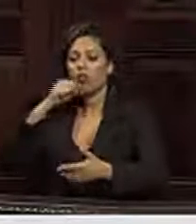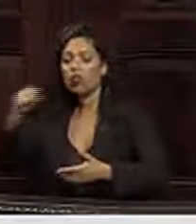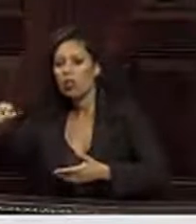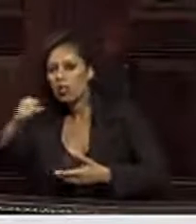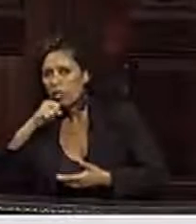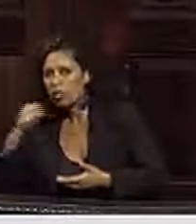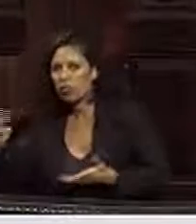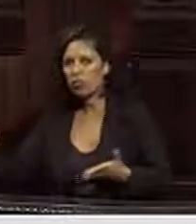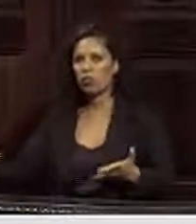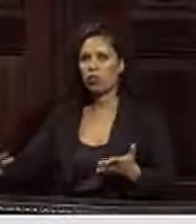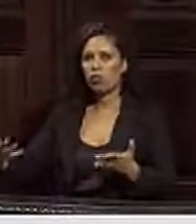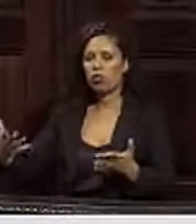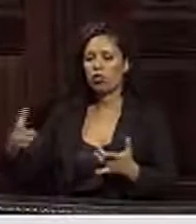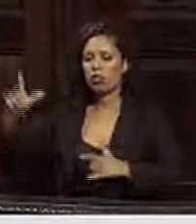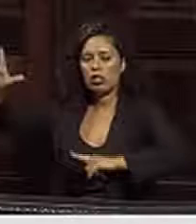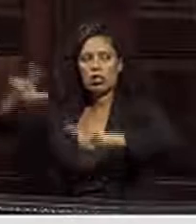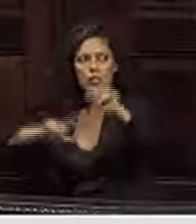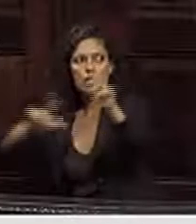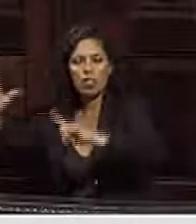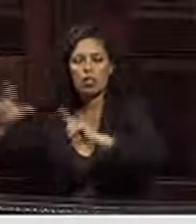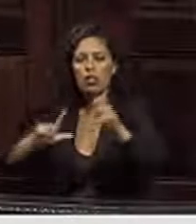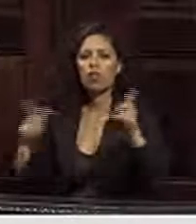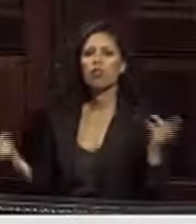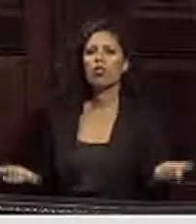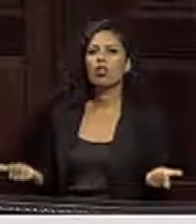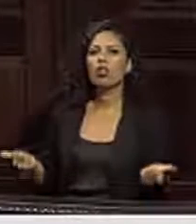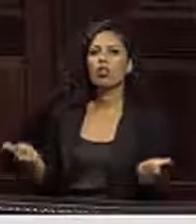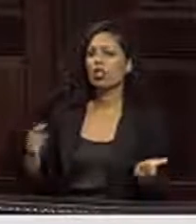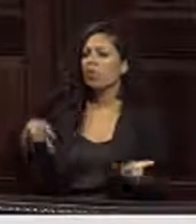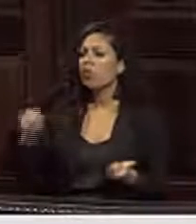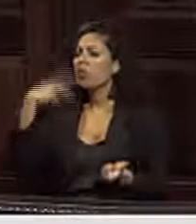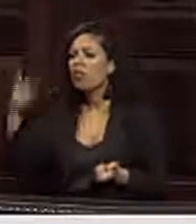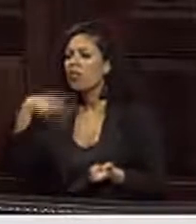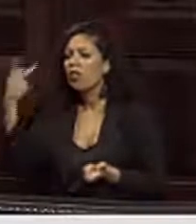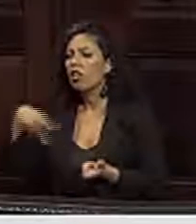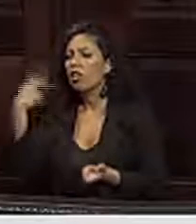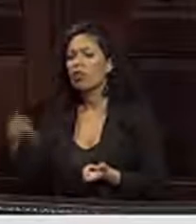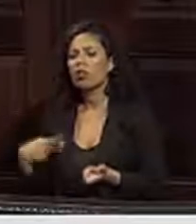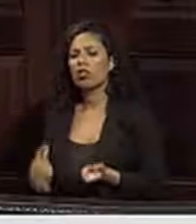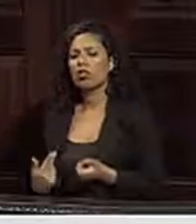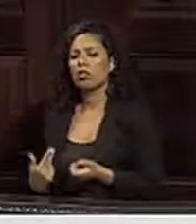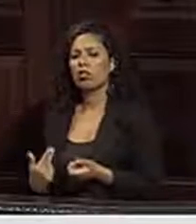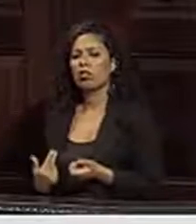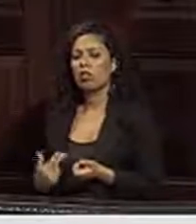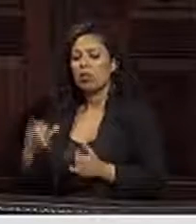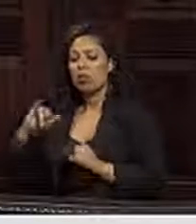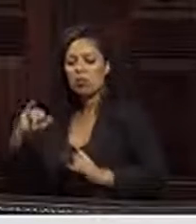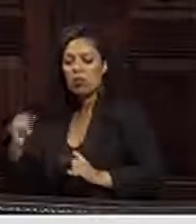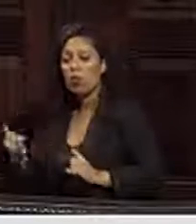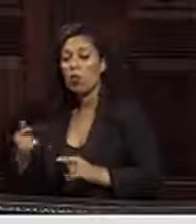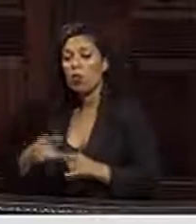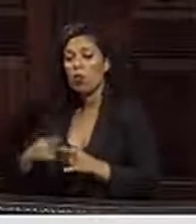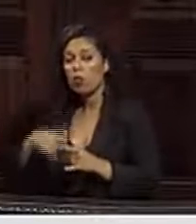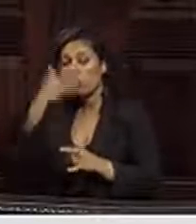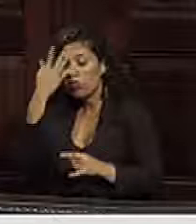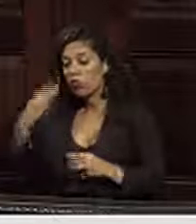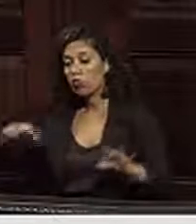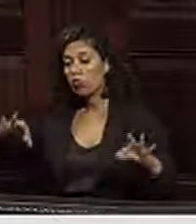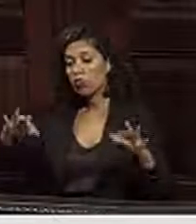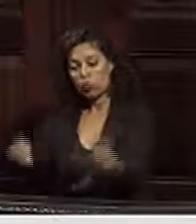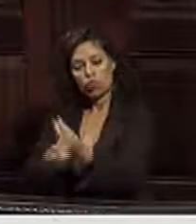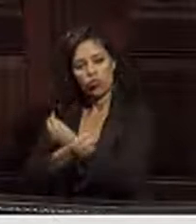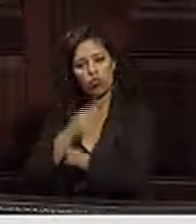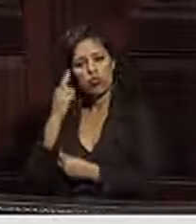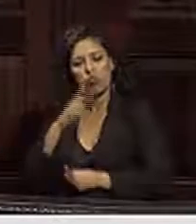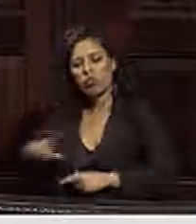da pessoa, que é o povo brasileiro, e falando o seguinte: o